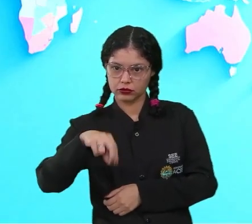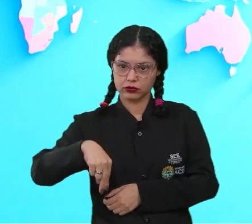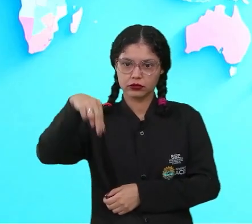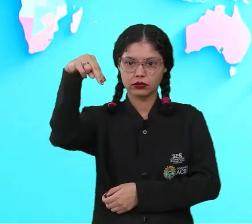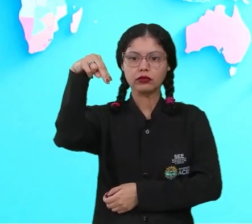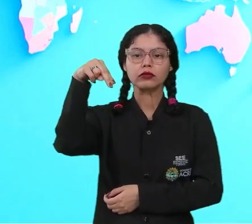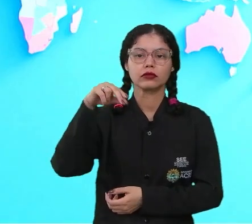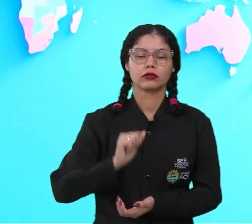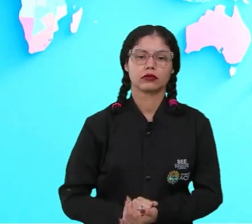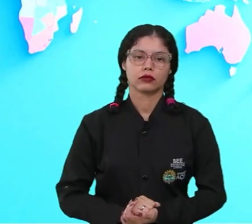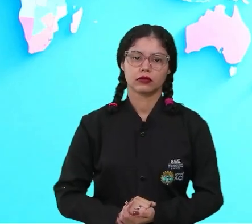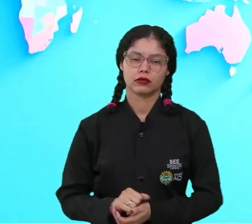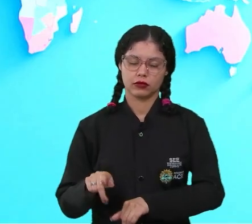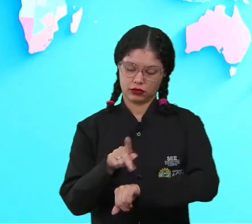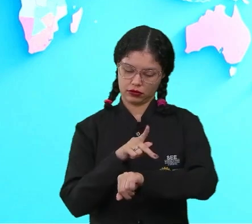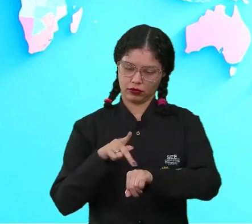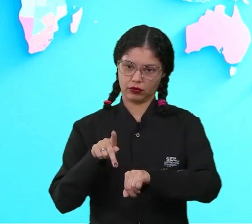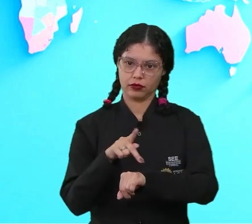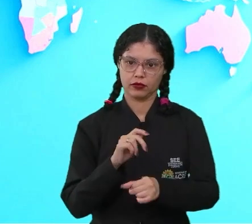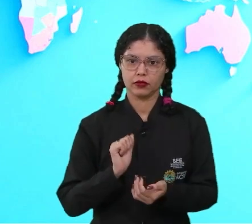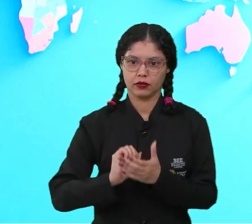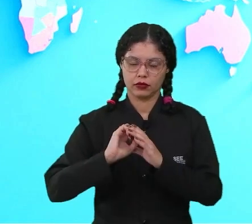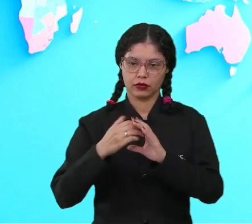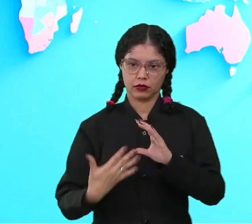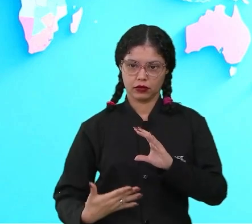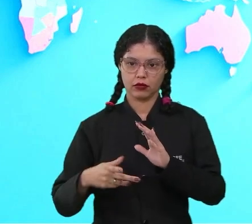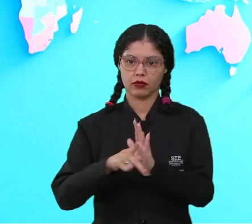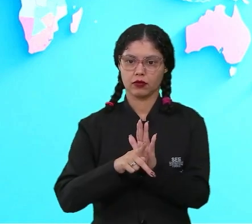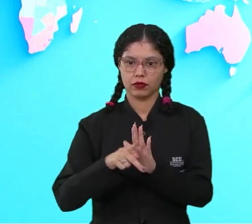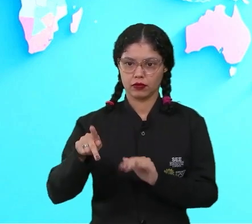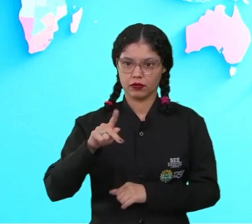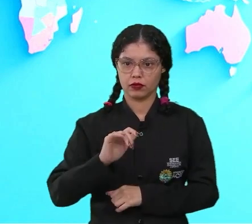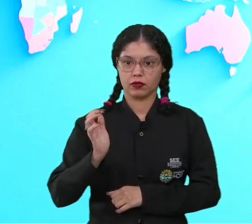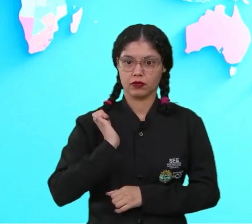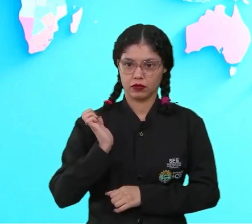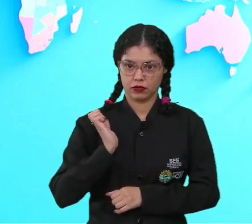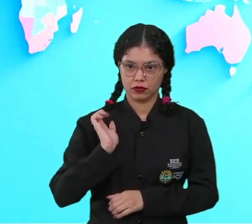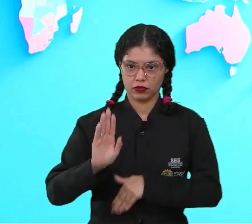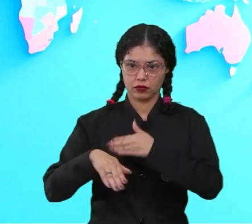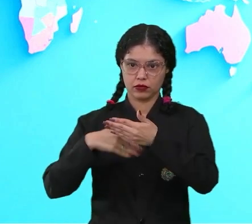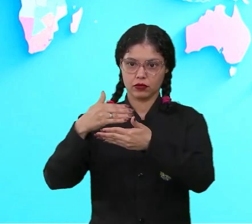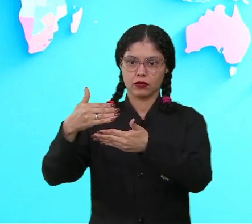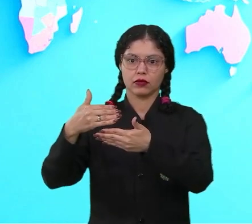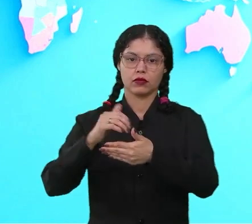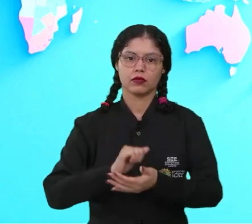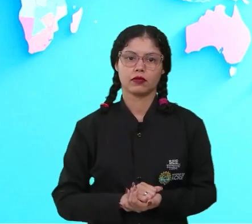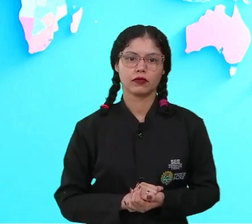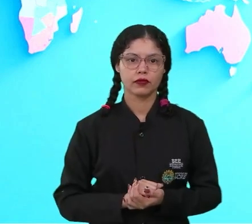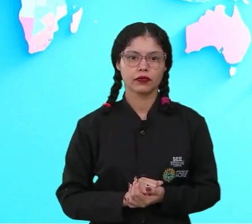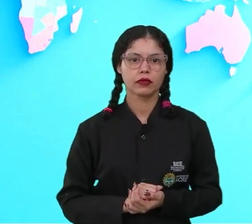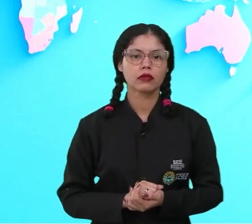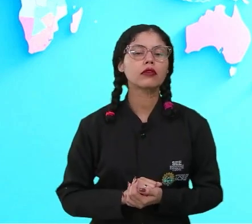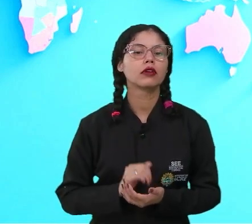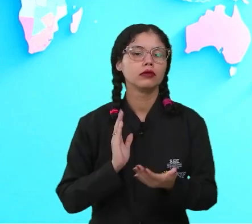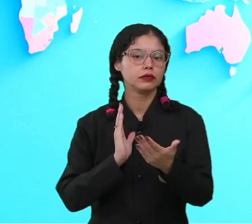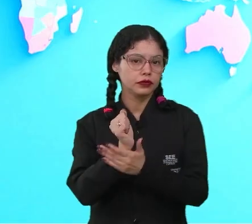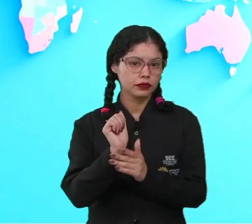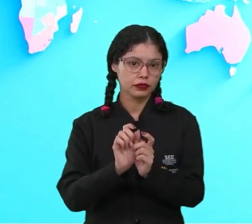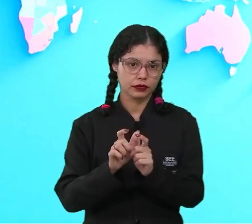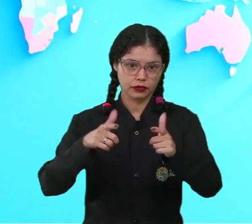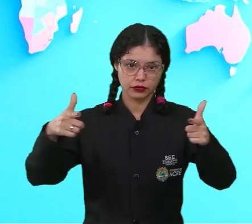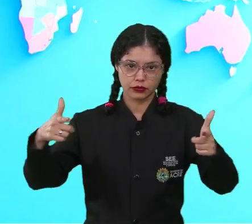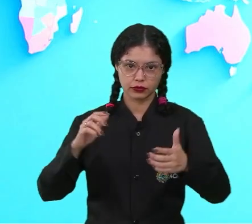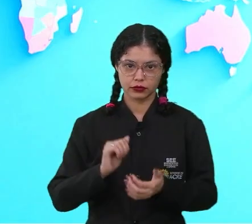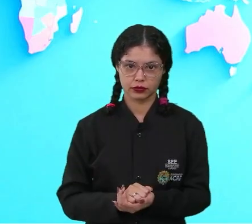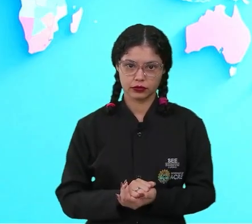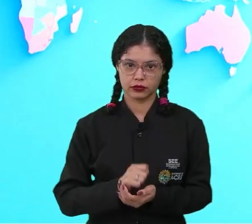ou seja, os países caracterizados como países ricos ou desenvolvidos. Essas empresas buscam